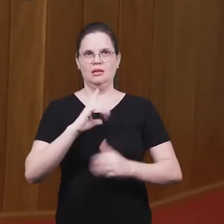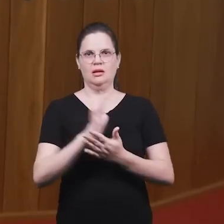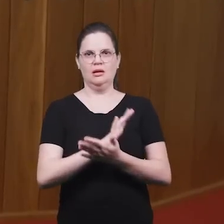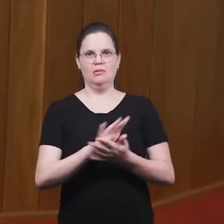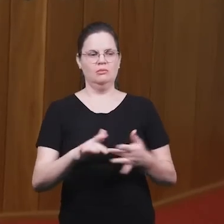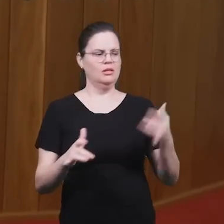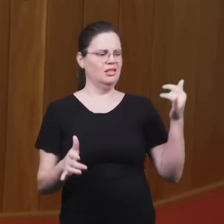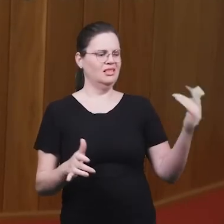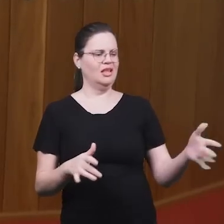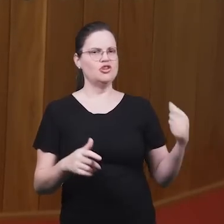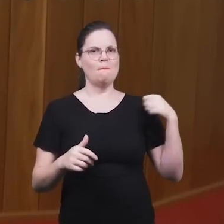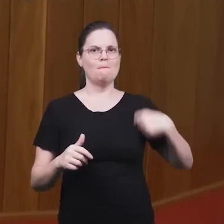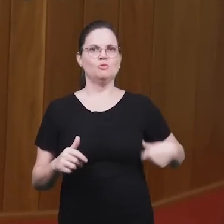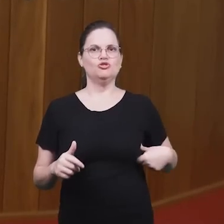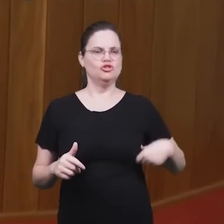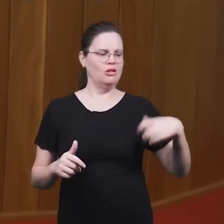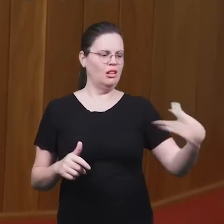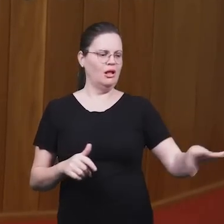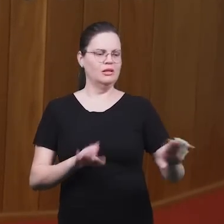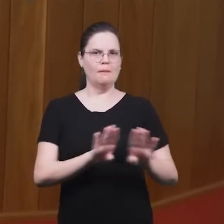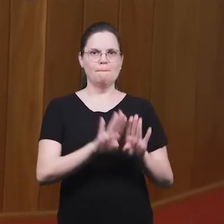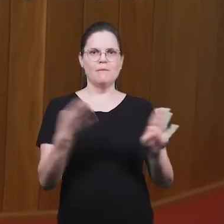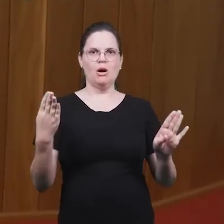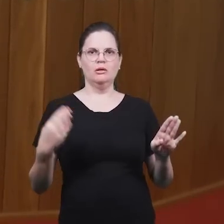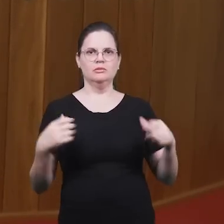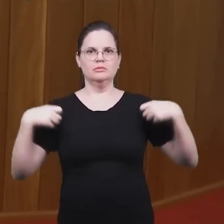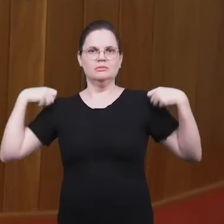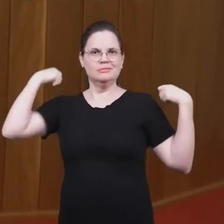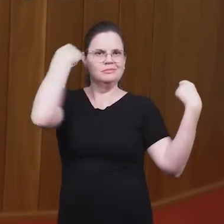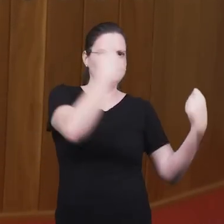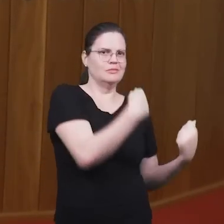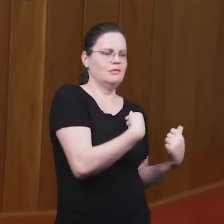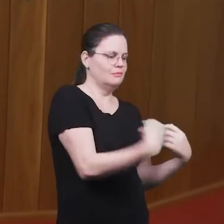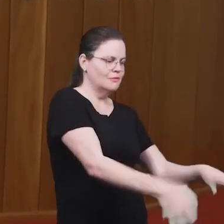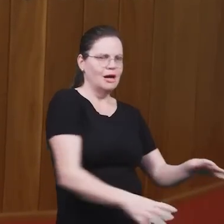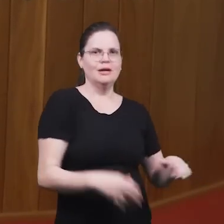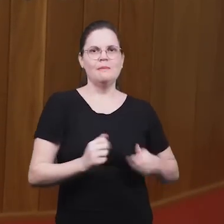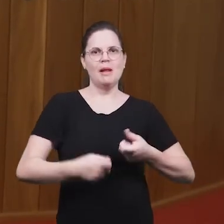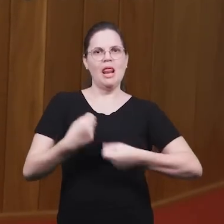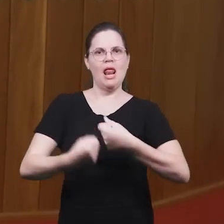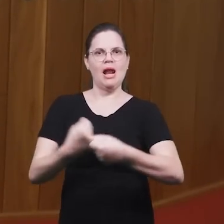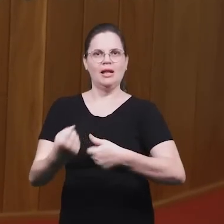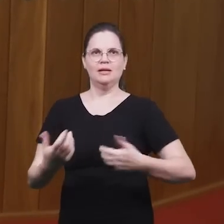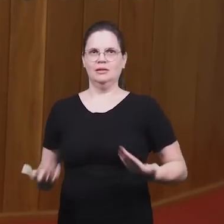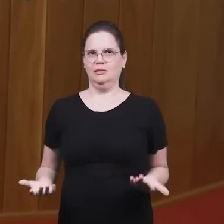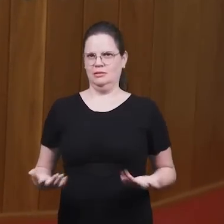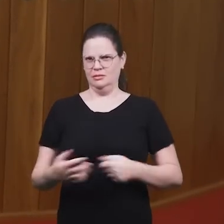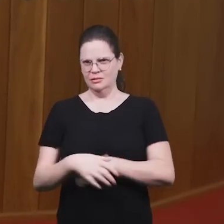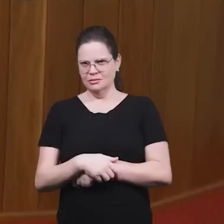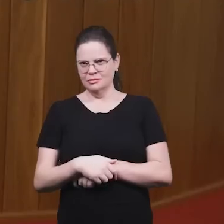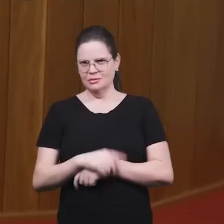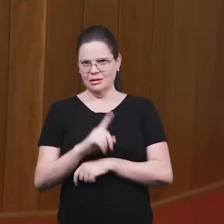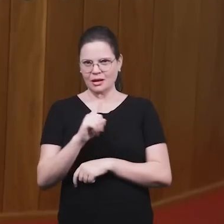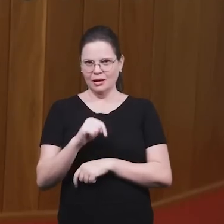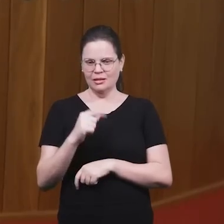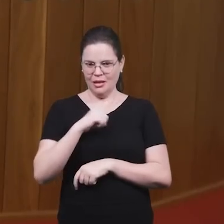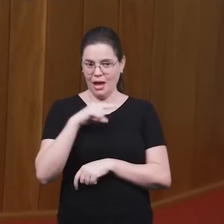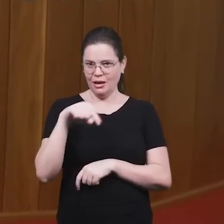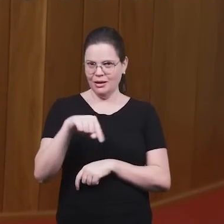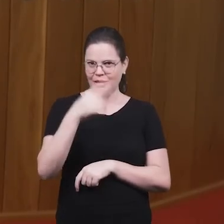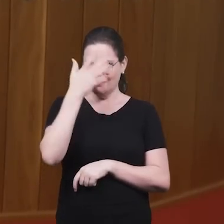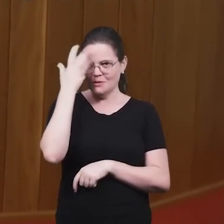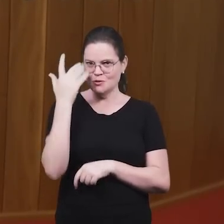que deixam a mochila lá na porta. Quando chega da escola, tipo joga assim, Será que tem